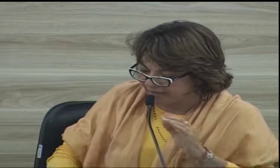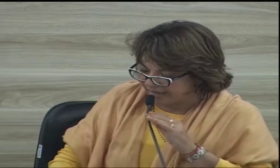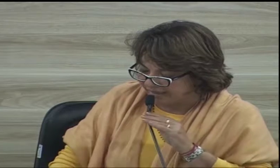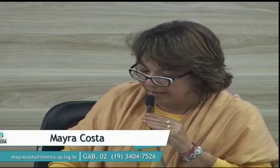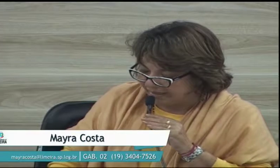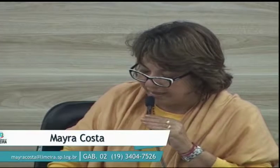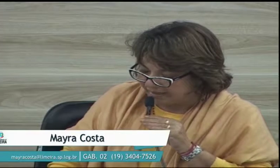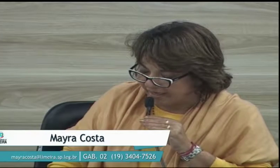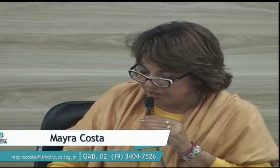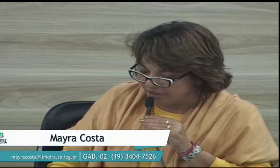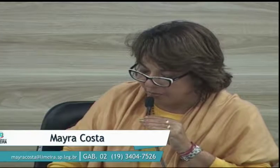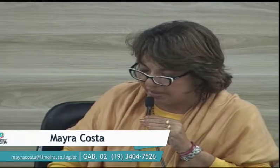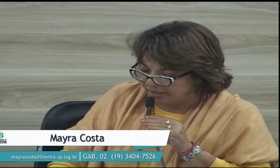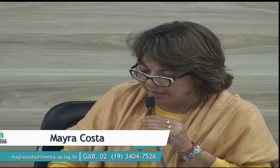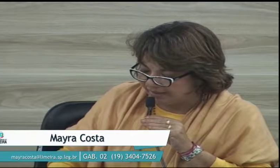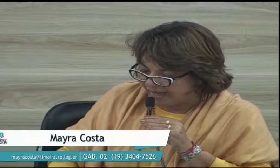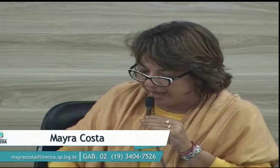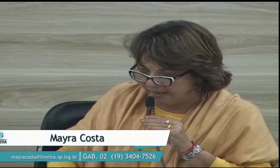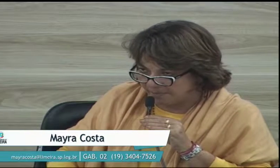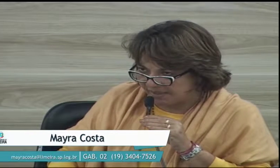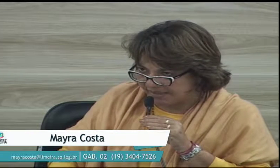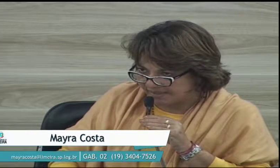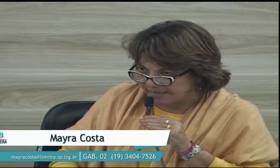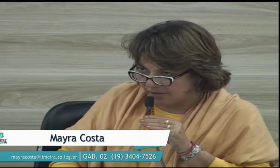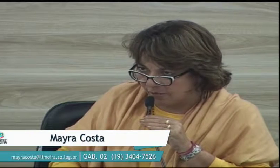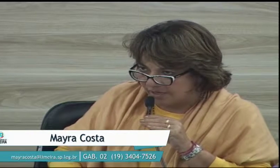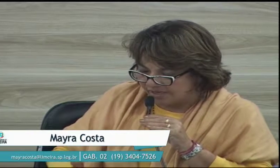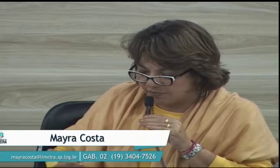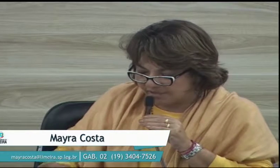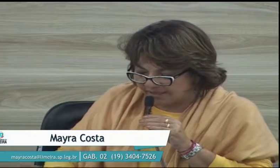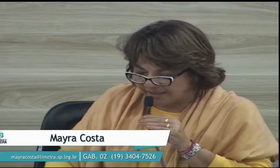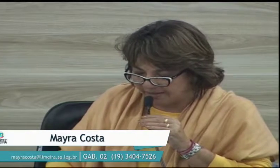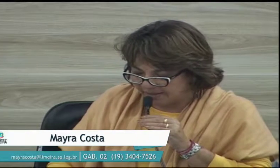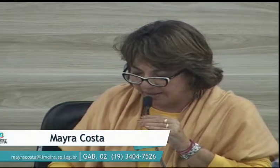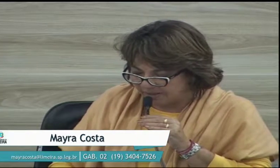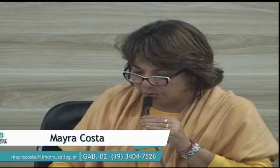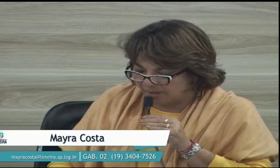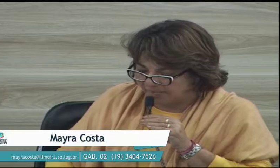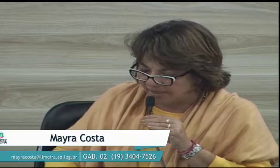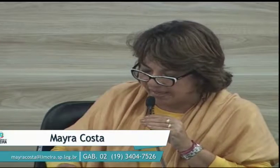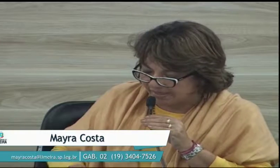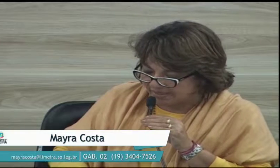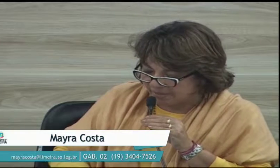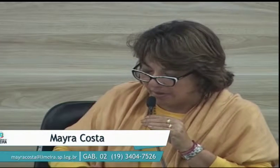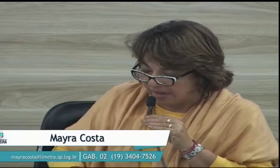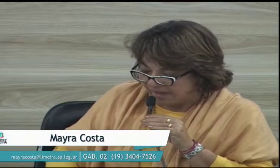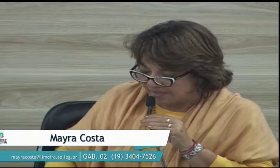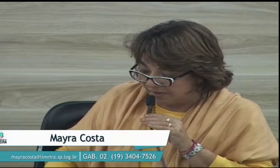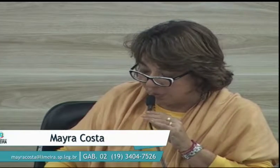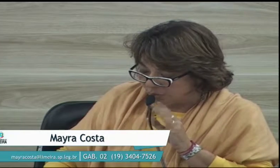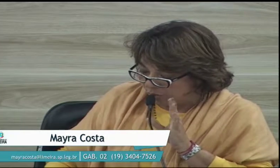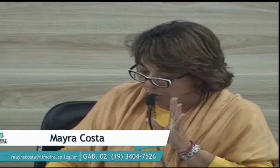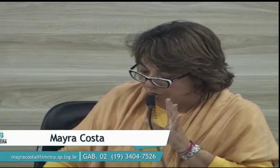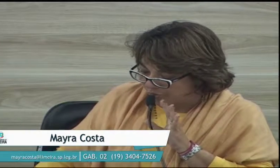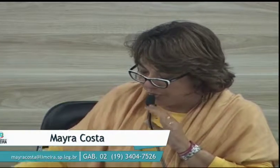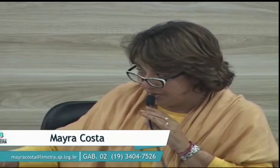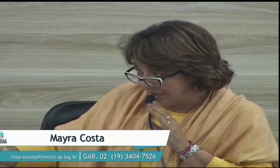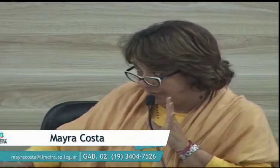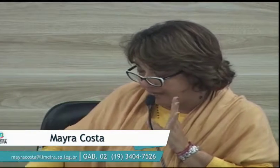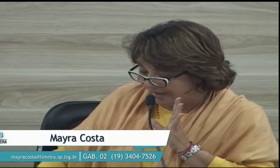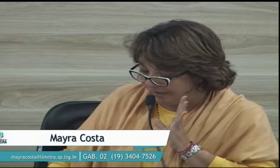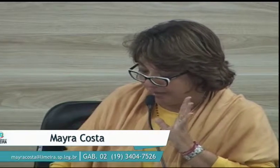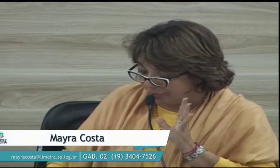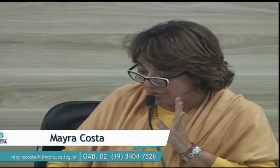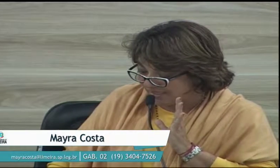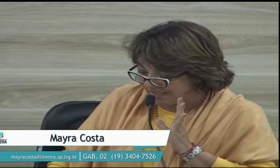gente fala na questão de entrega de medicação, se você está entregando a medicação. Não concordo muito com